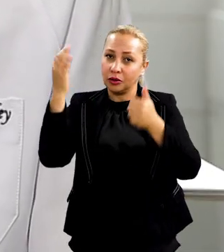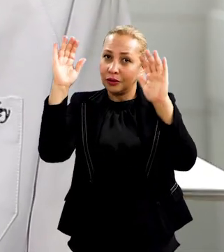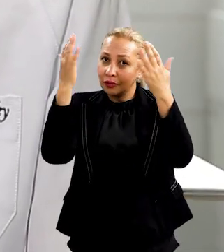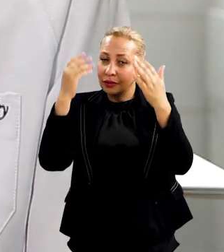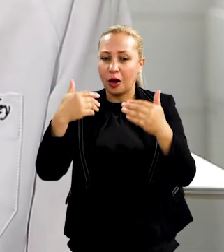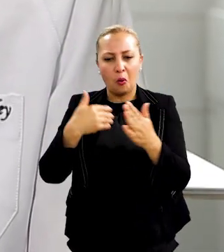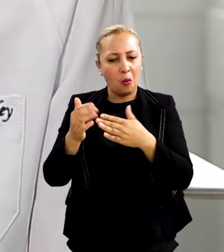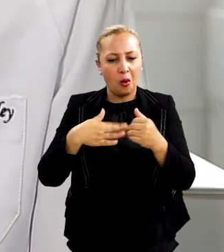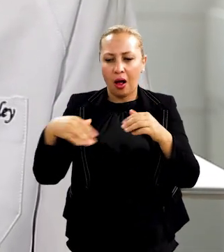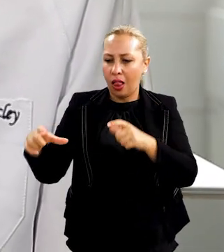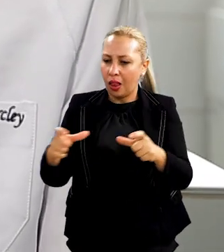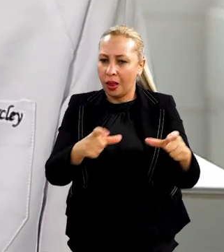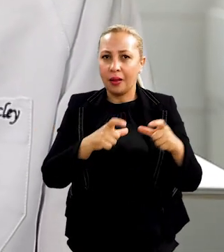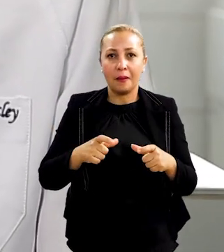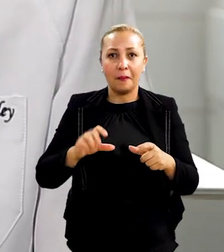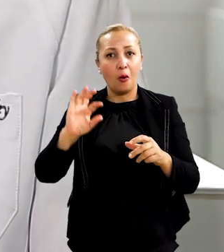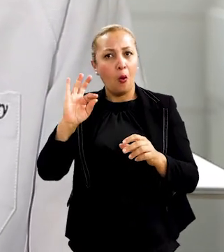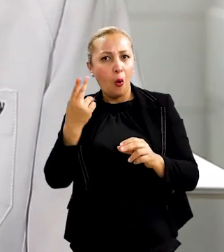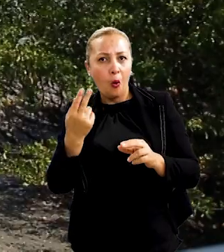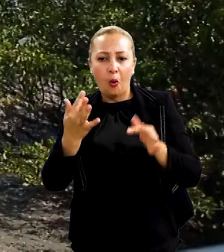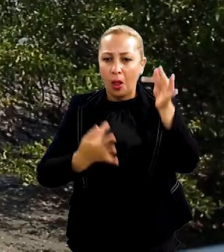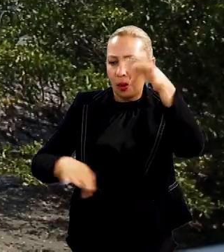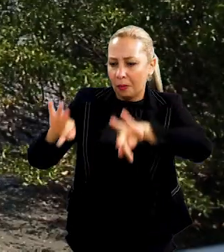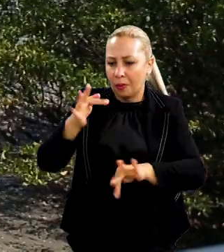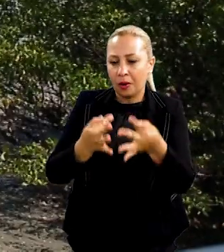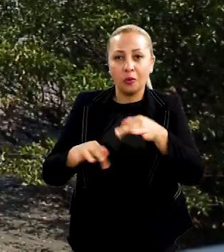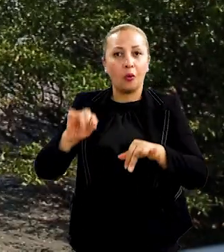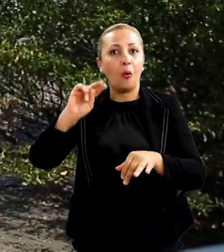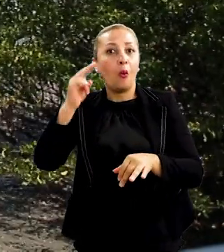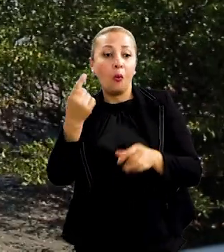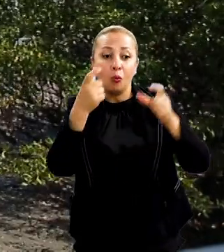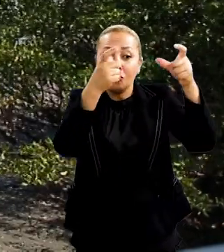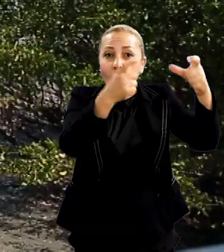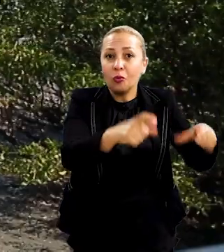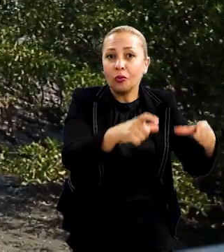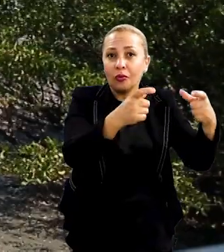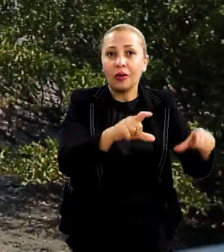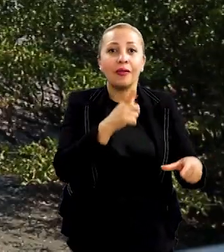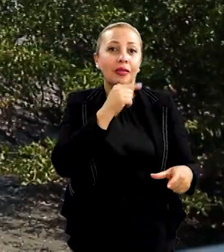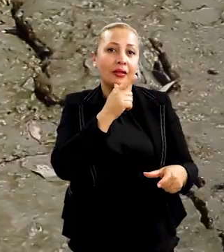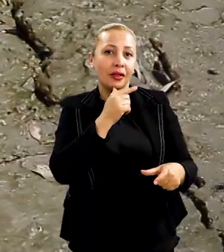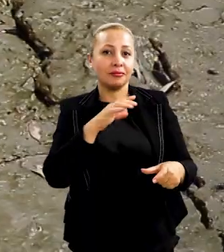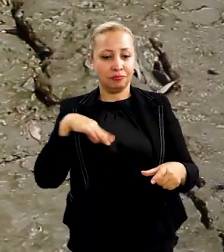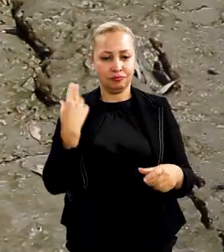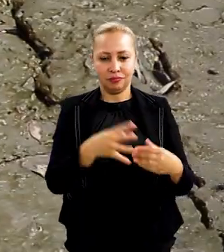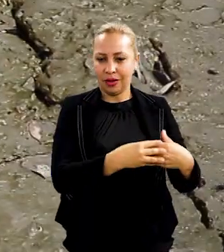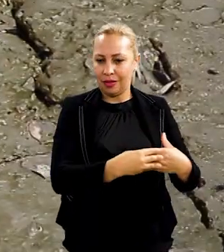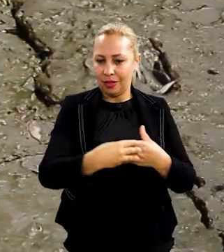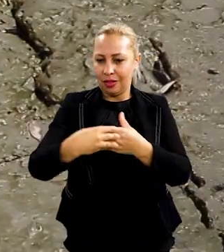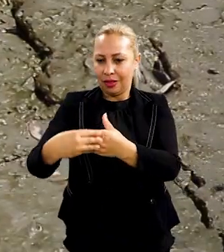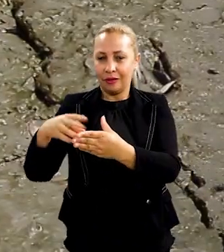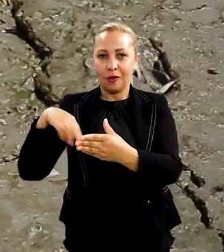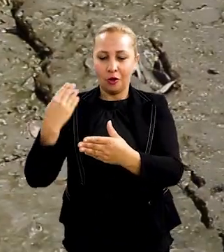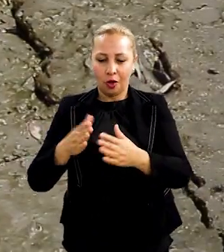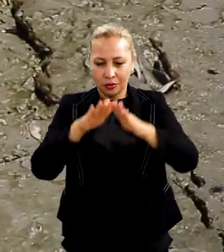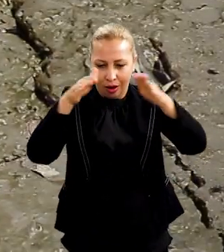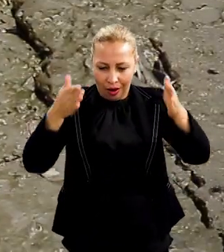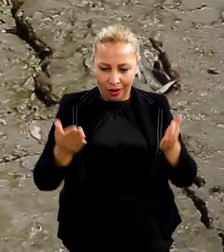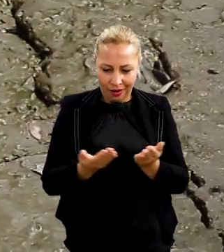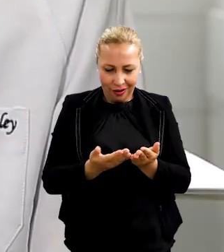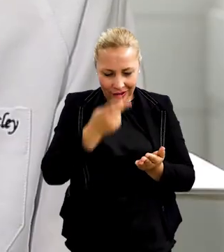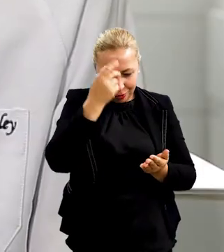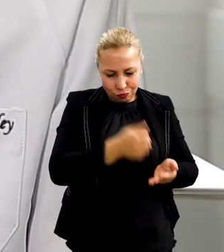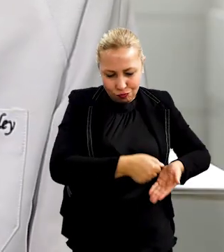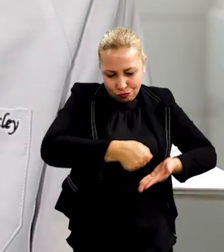qualquer ambiente, a gente pode fazer análise tanto em laboratório quanto também em sítio, no próprio local. A gente leva o nosso material, no caso a nossa caixa